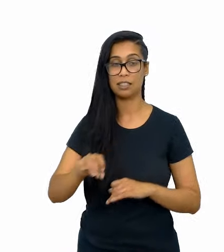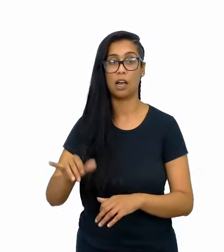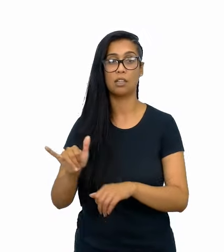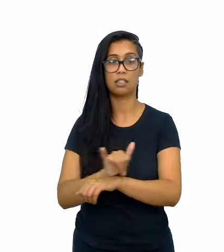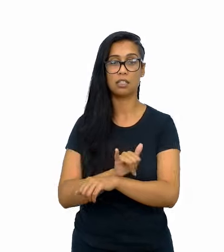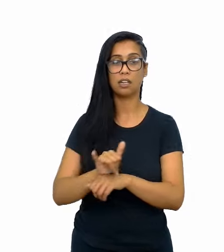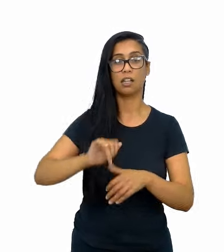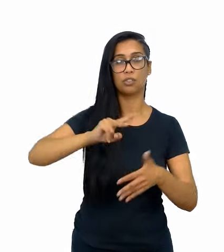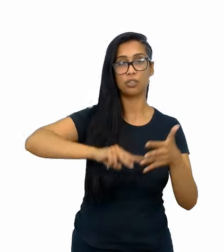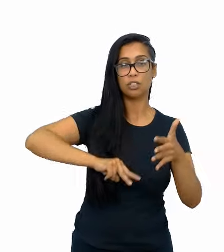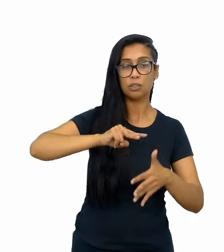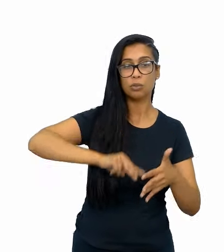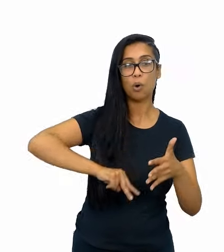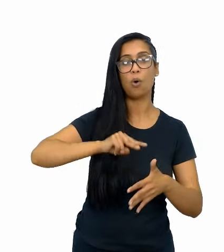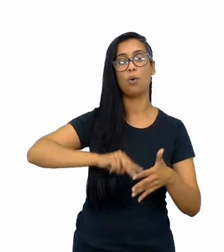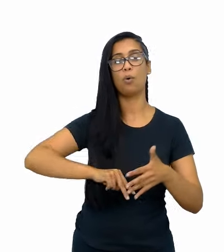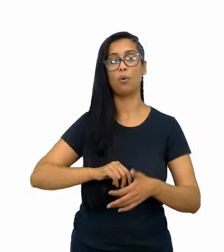também o propósito